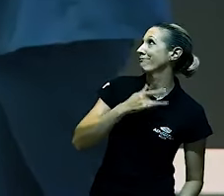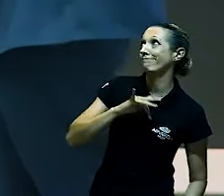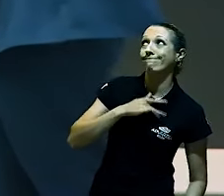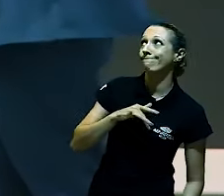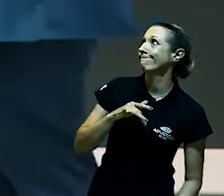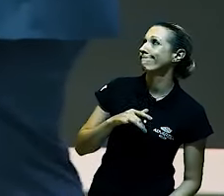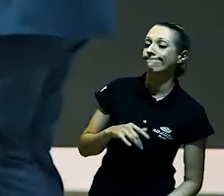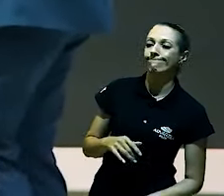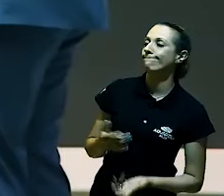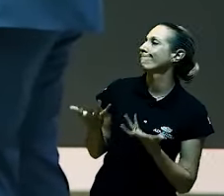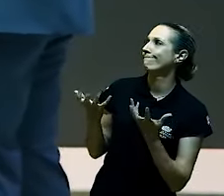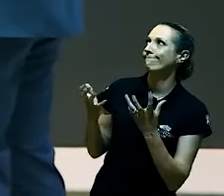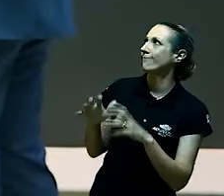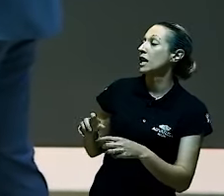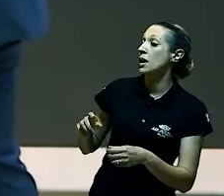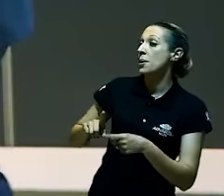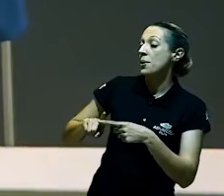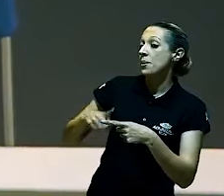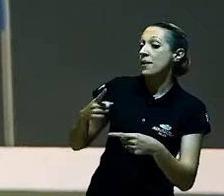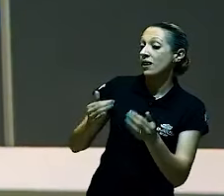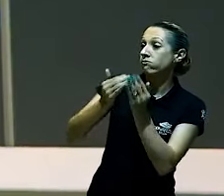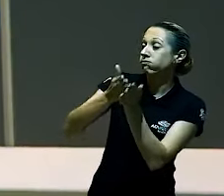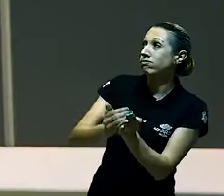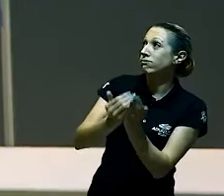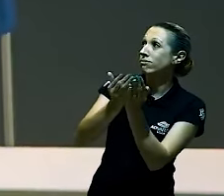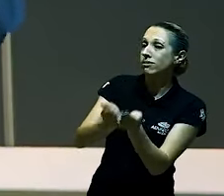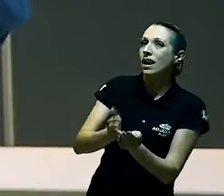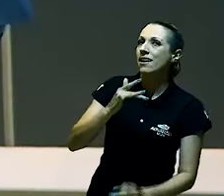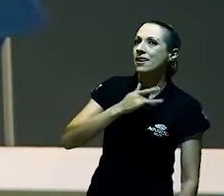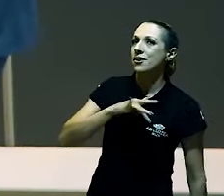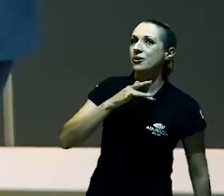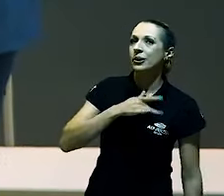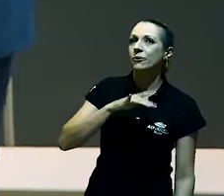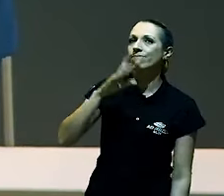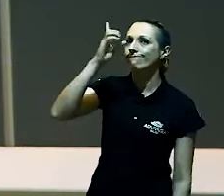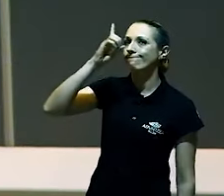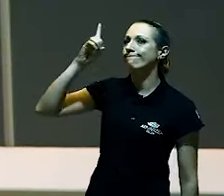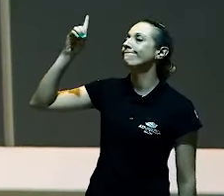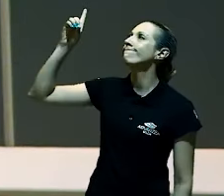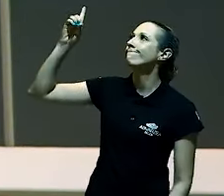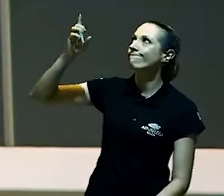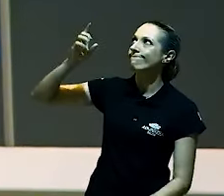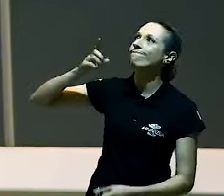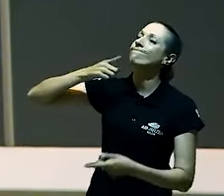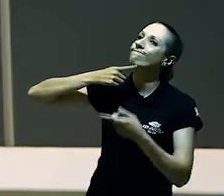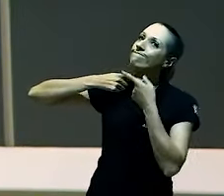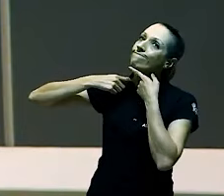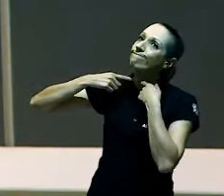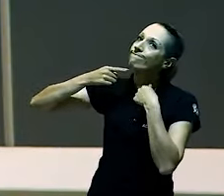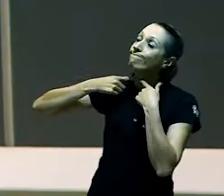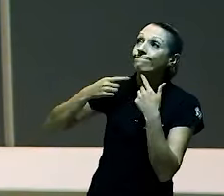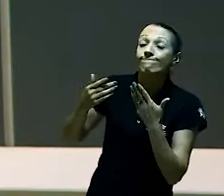lição para Jonas. O capitão diz assim: misericórdia depende de Deus querer. Clame a Ele, porque talvez Ele tenha misericórdia de